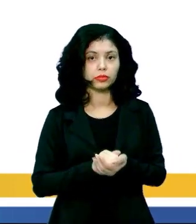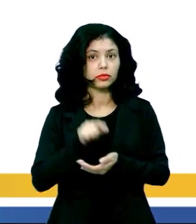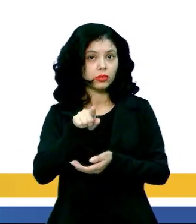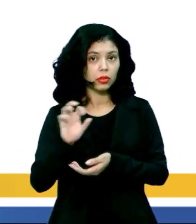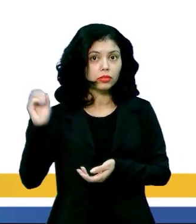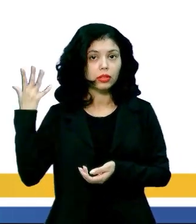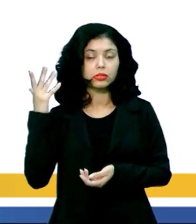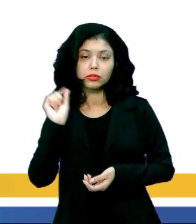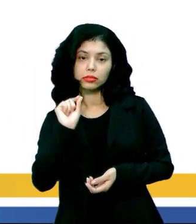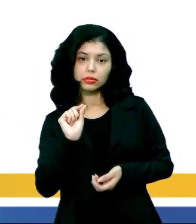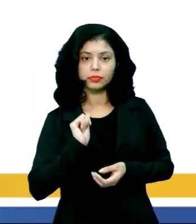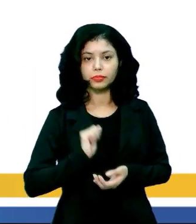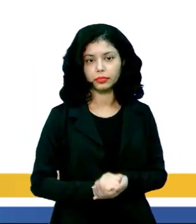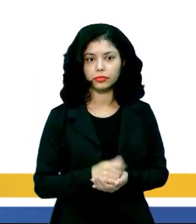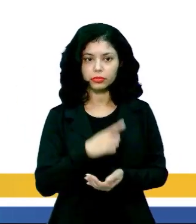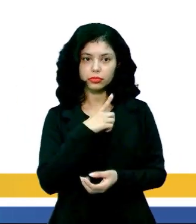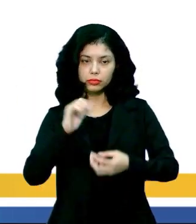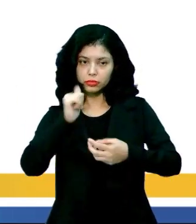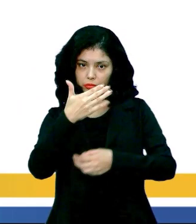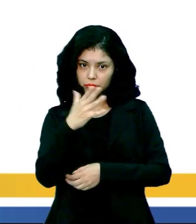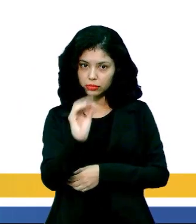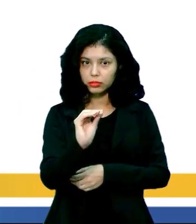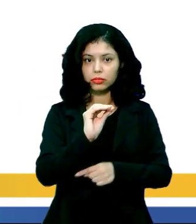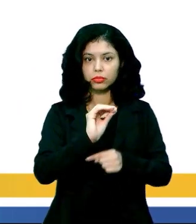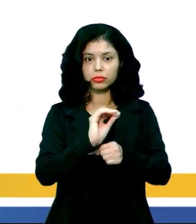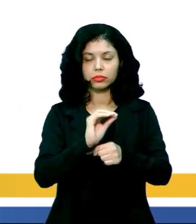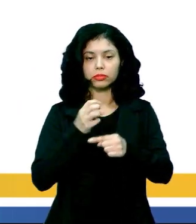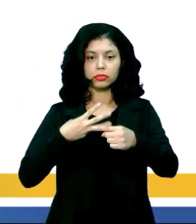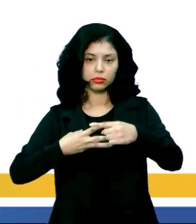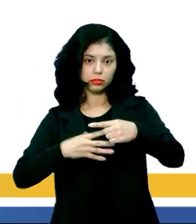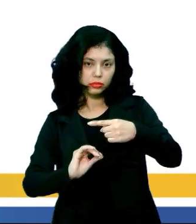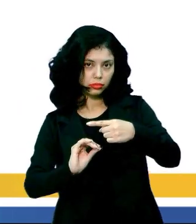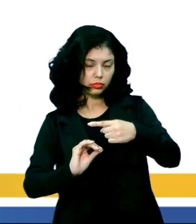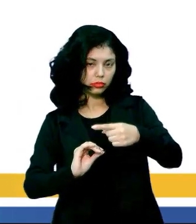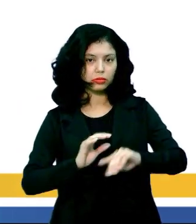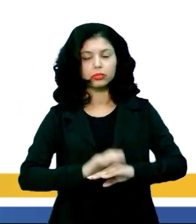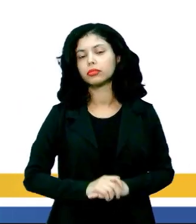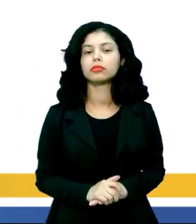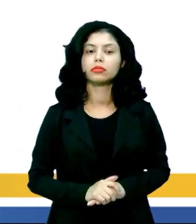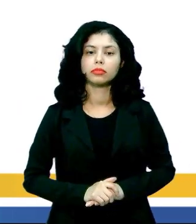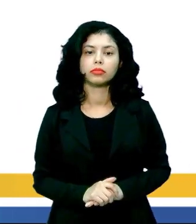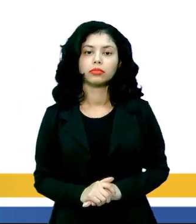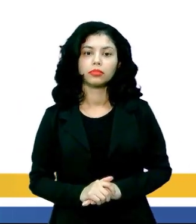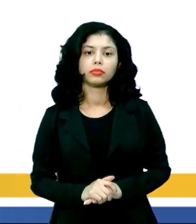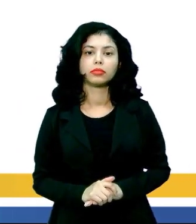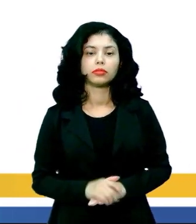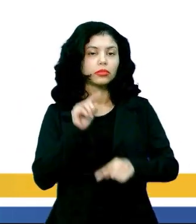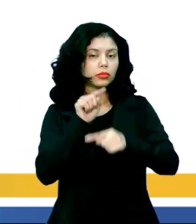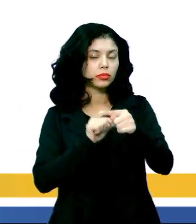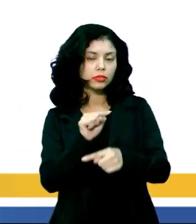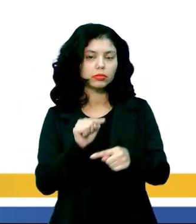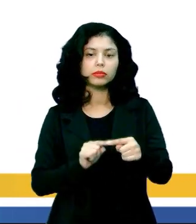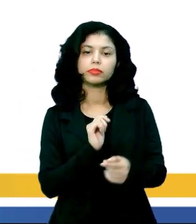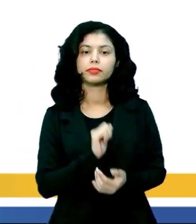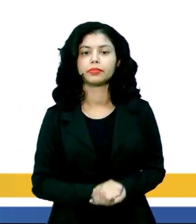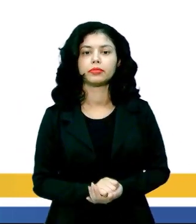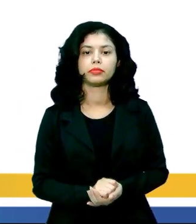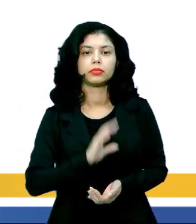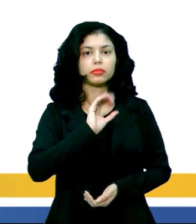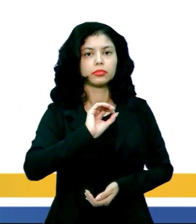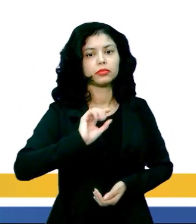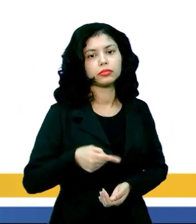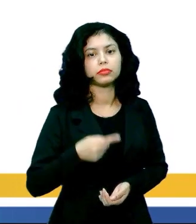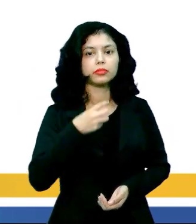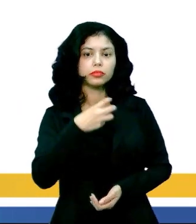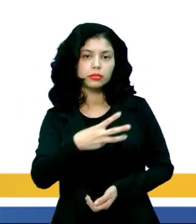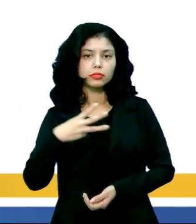Nesse caso, se eu tenho um soluto que tem 10 gramas e a massa da solução é 30 gramas, basta dividir um pelo outro e aí nós